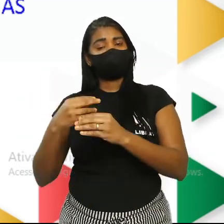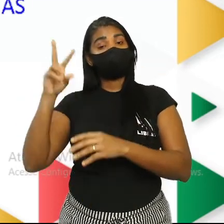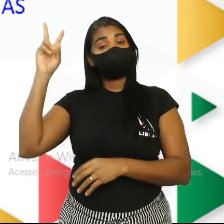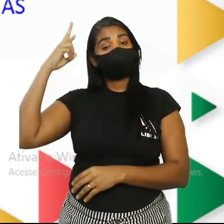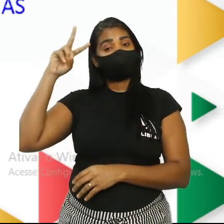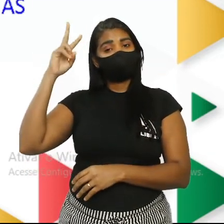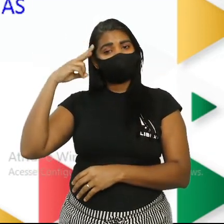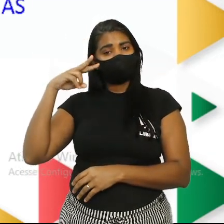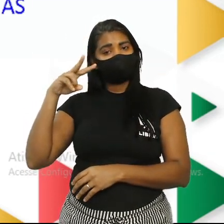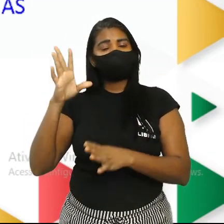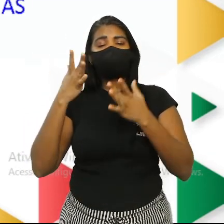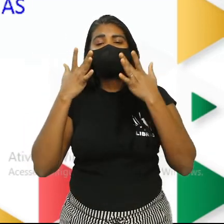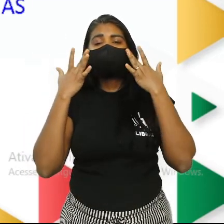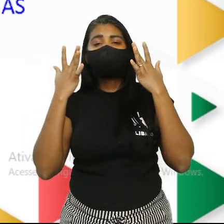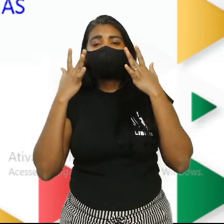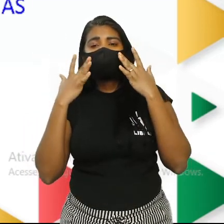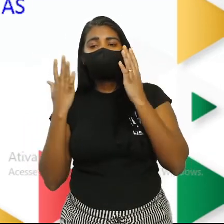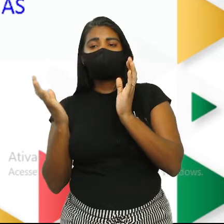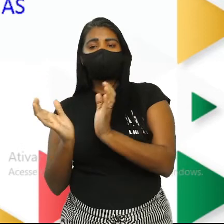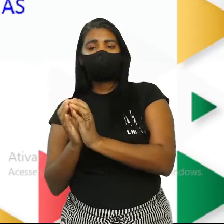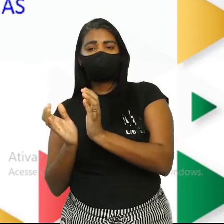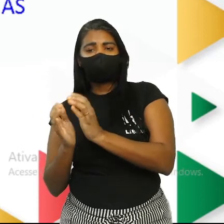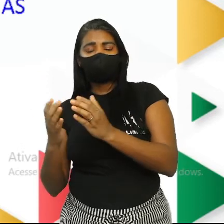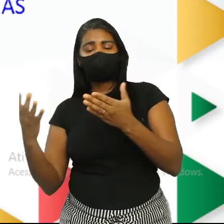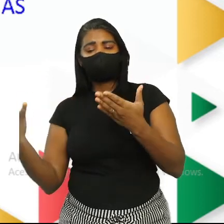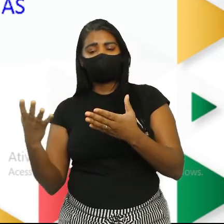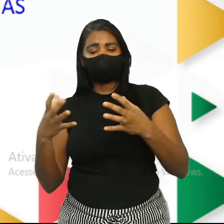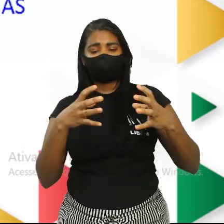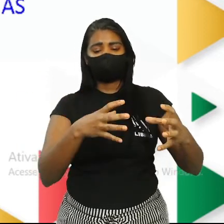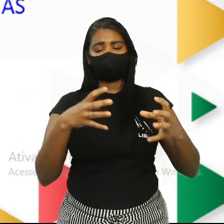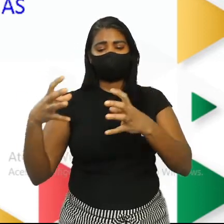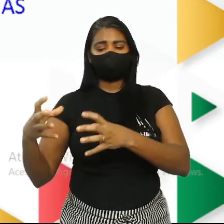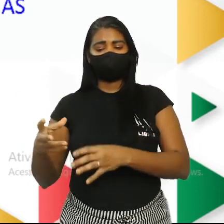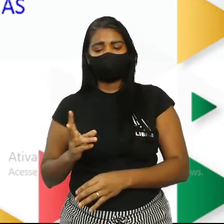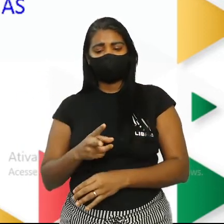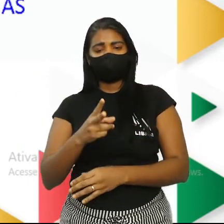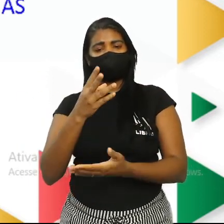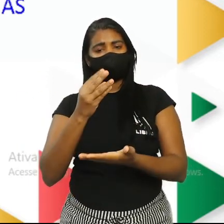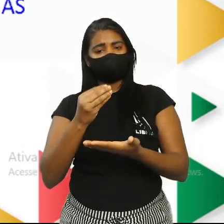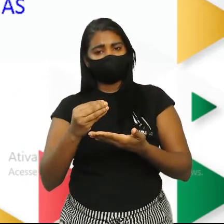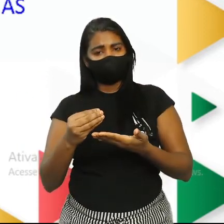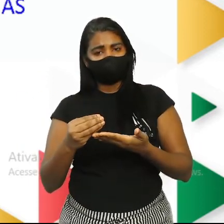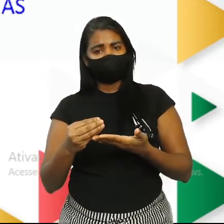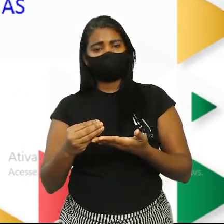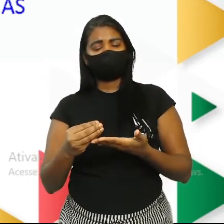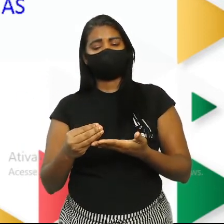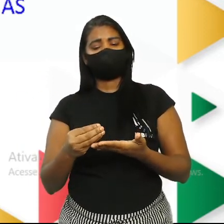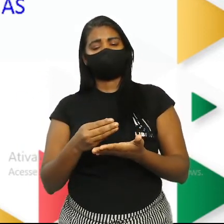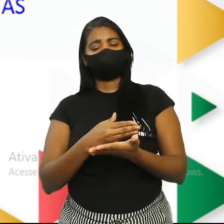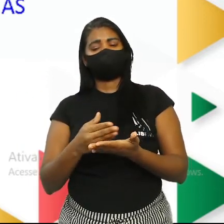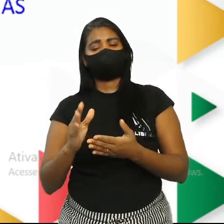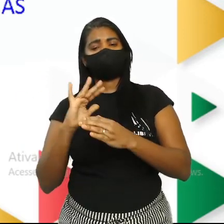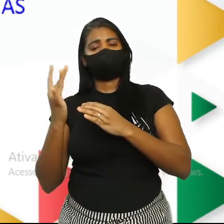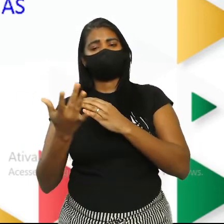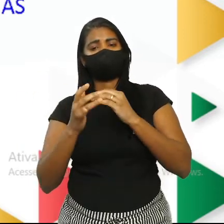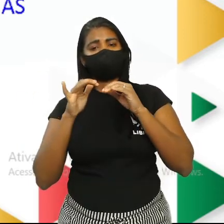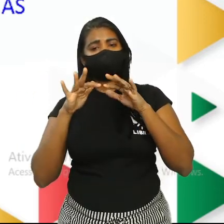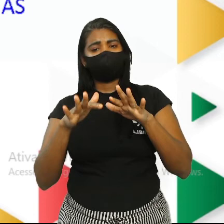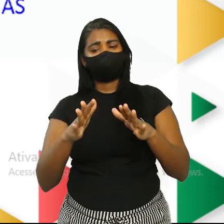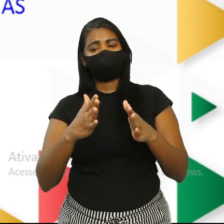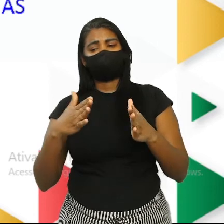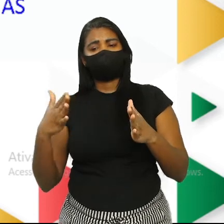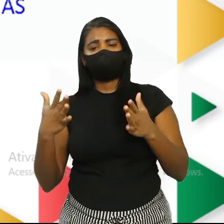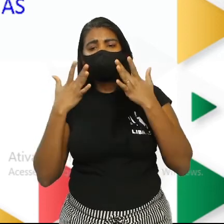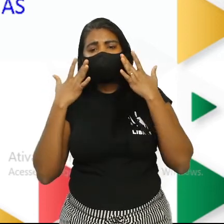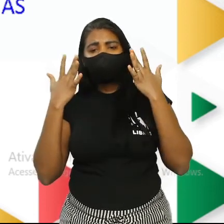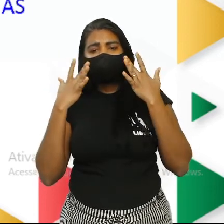do teatro pernambucano e falando desses grupos que persistem e que fizeram desse momento de pandemia um processo